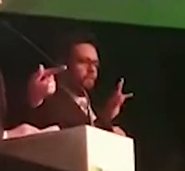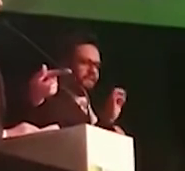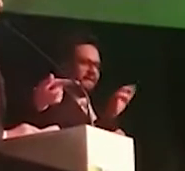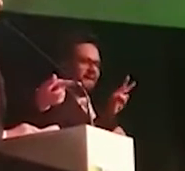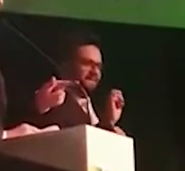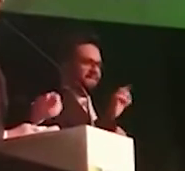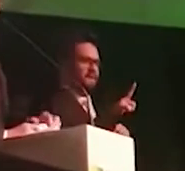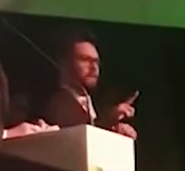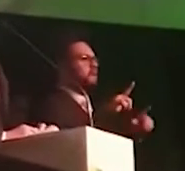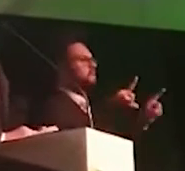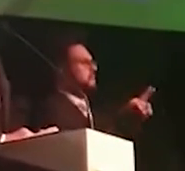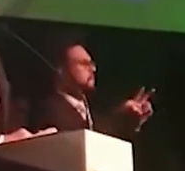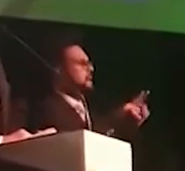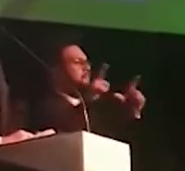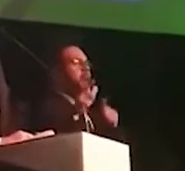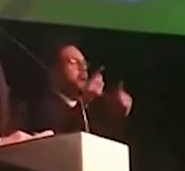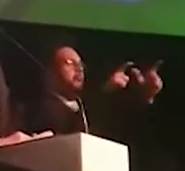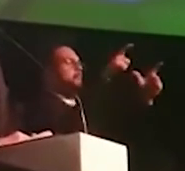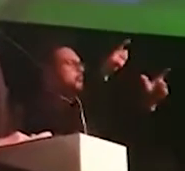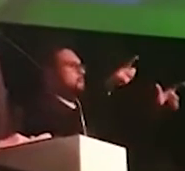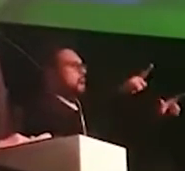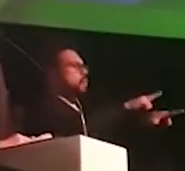vazios, cobiçados,